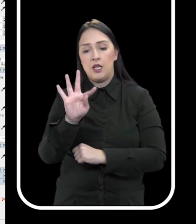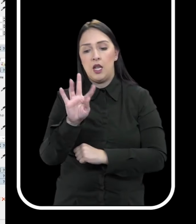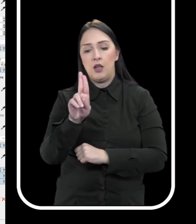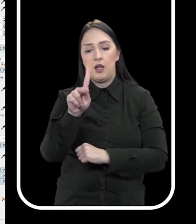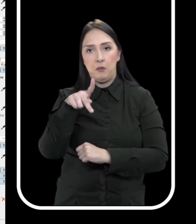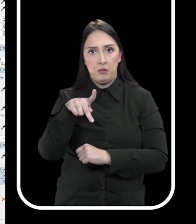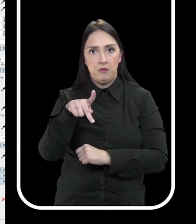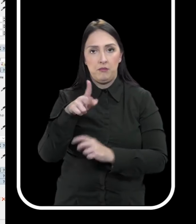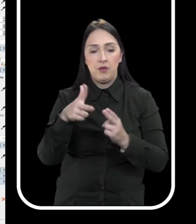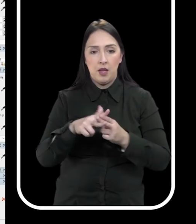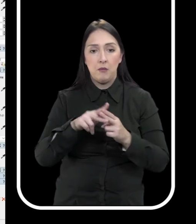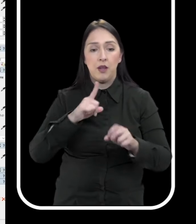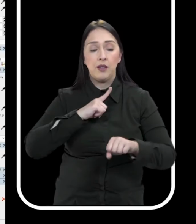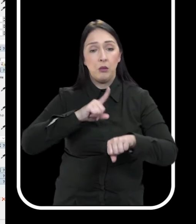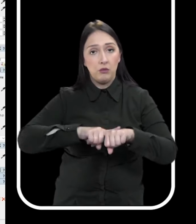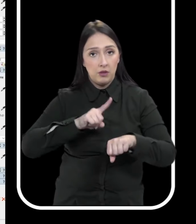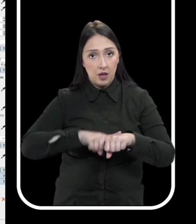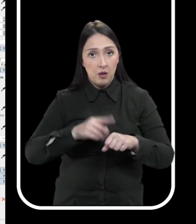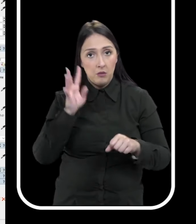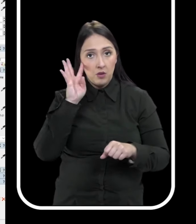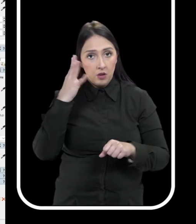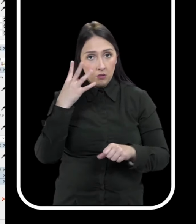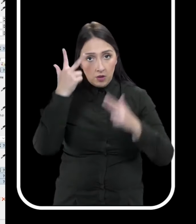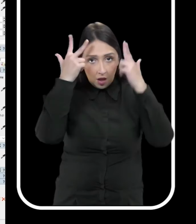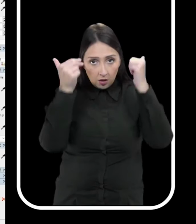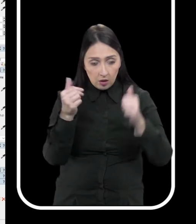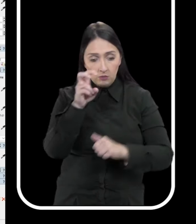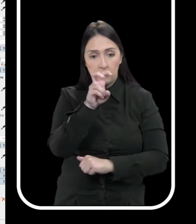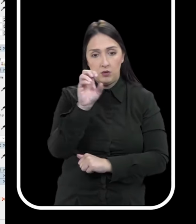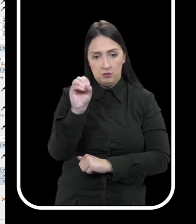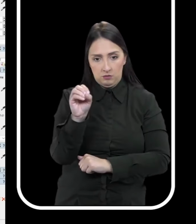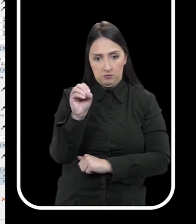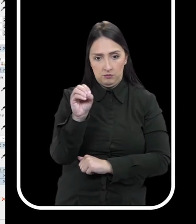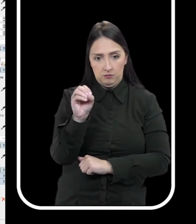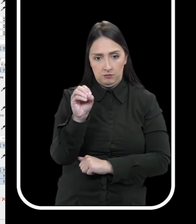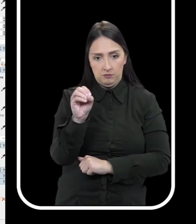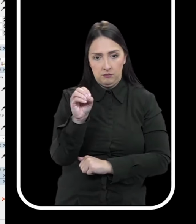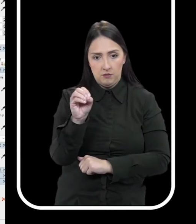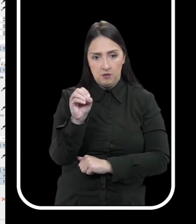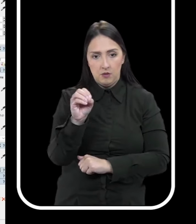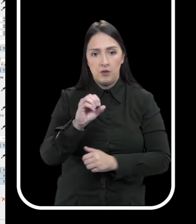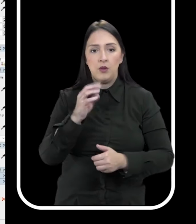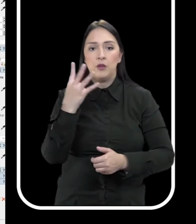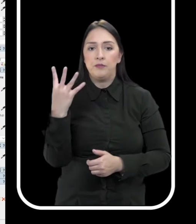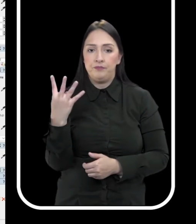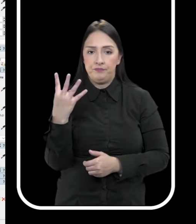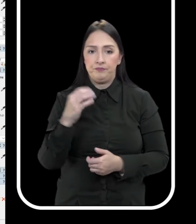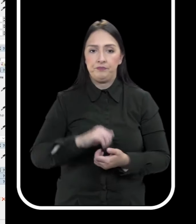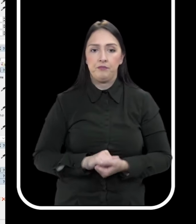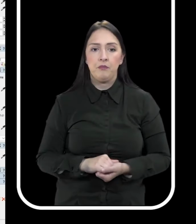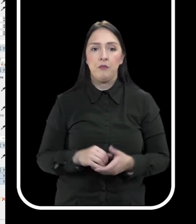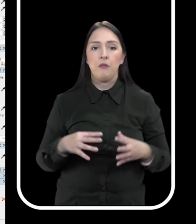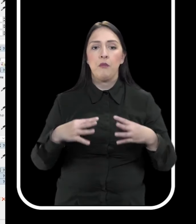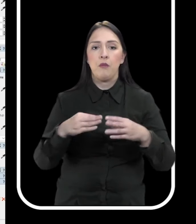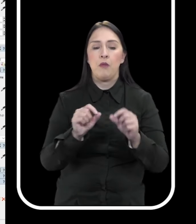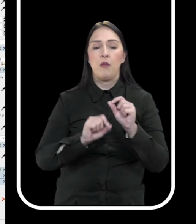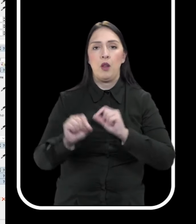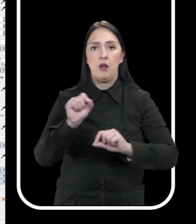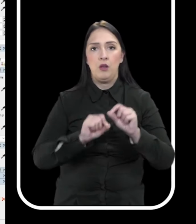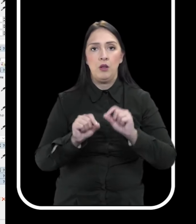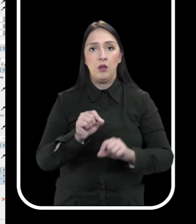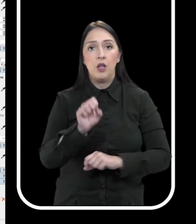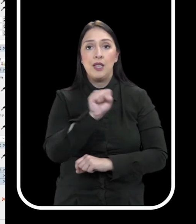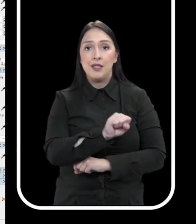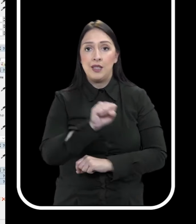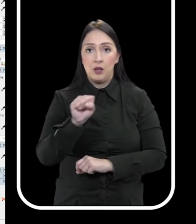da máquina, que ele tem um tempo de realização normal 50 com 4. Tá? Toda essa simulação aqui